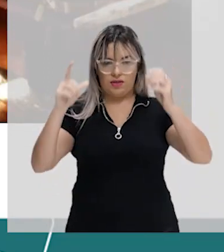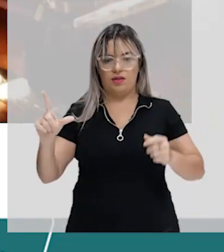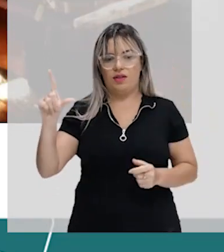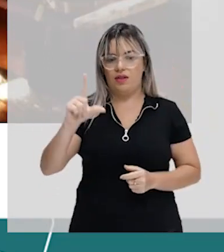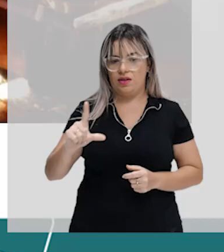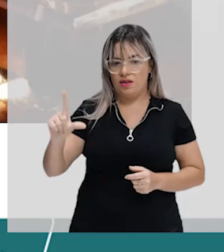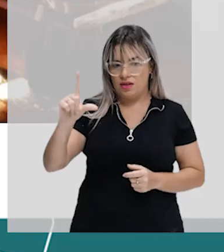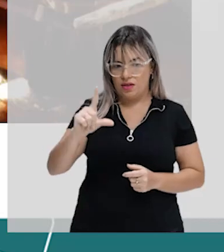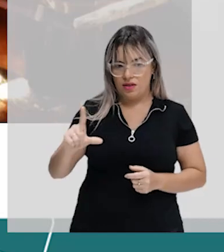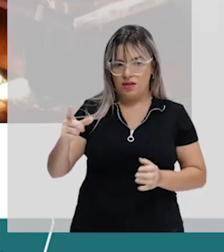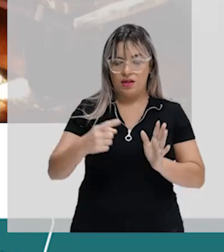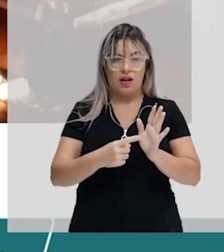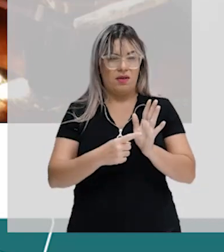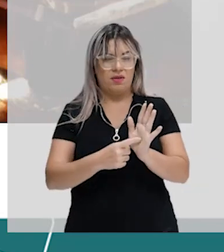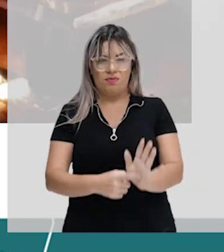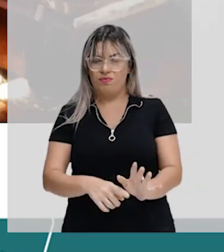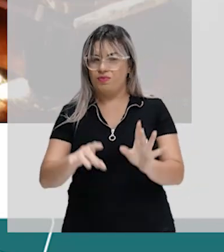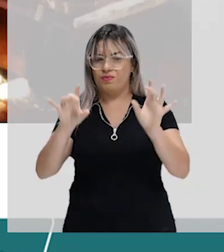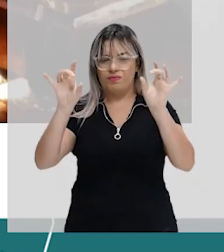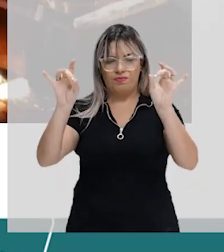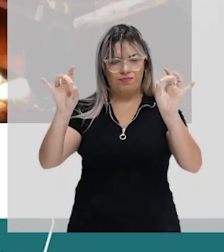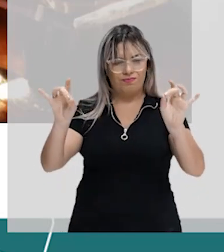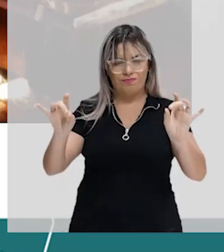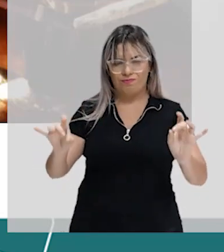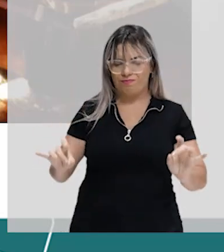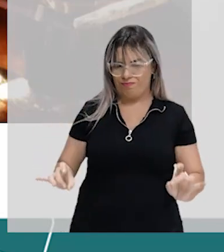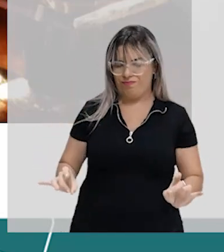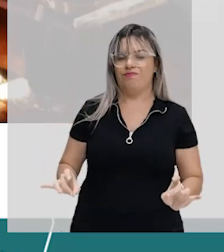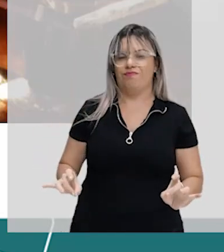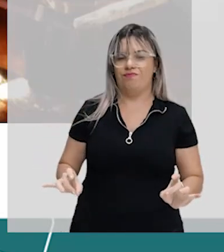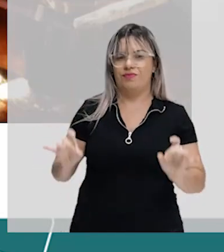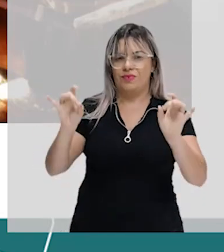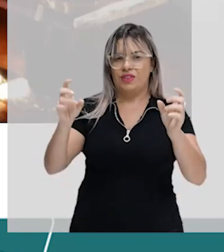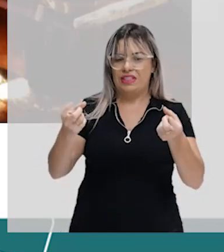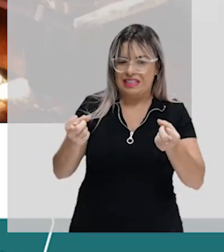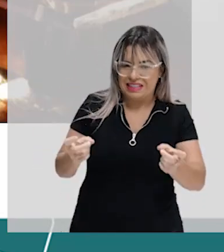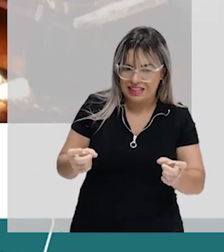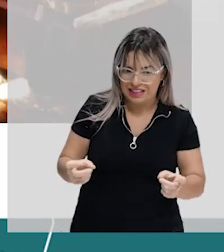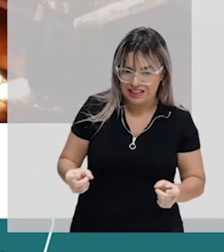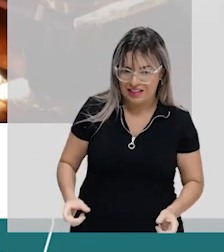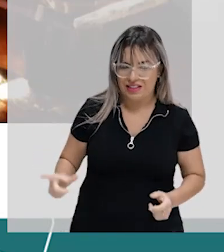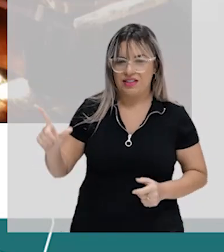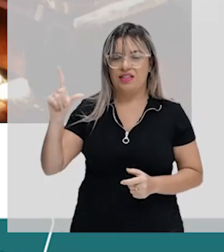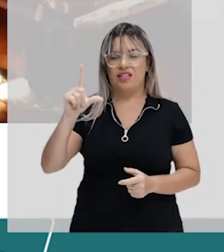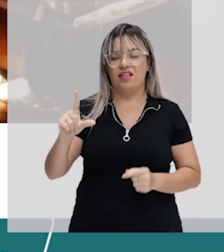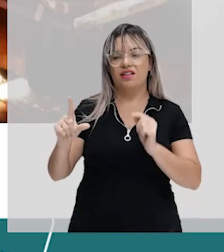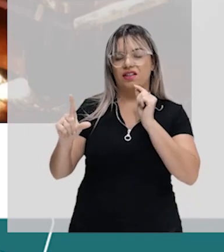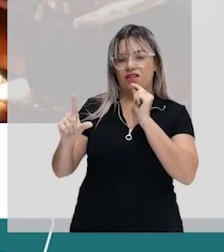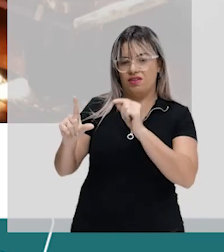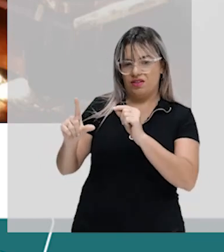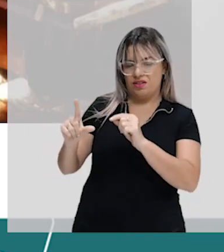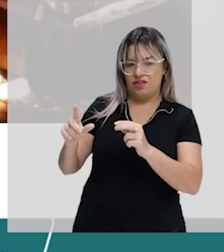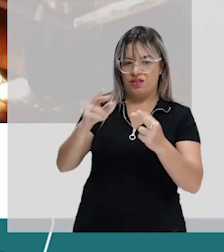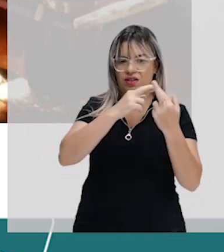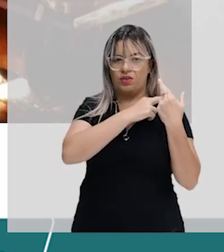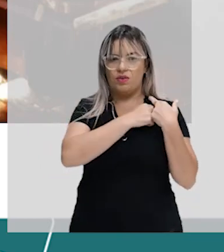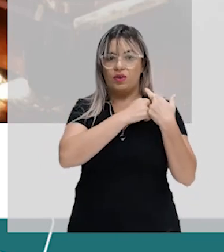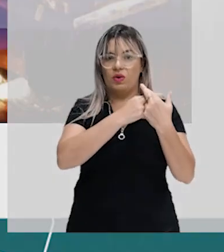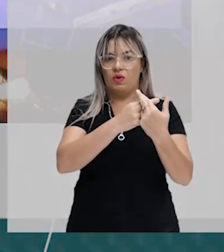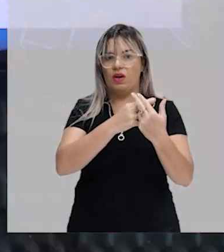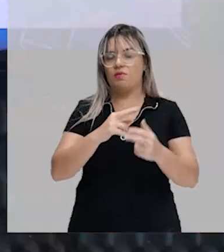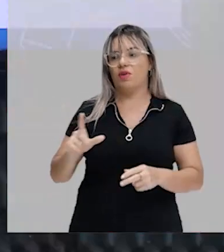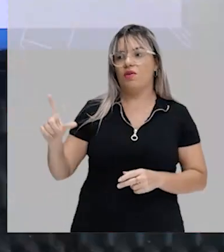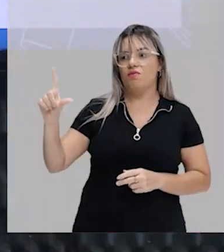linguagem literária, ela é rica. E também, por ser literária, por não ter esse compromisso com o